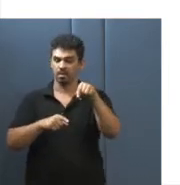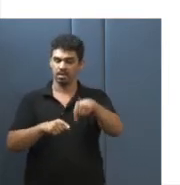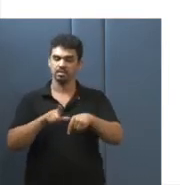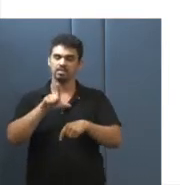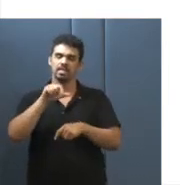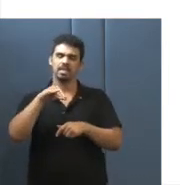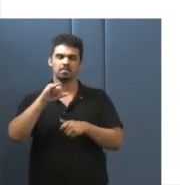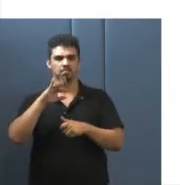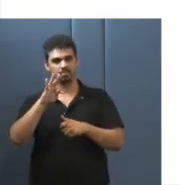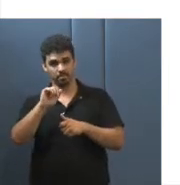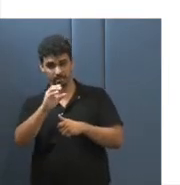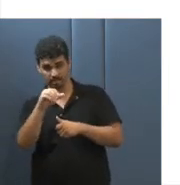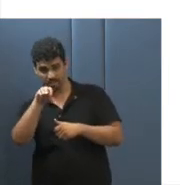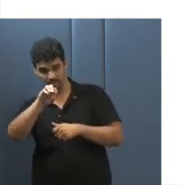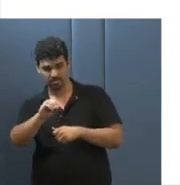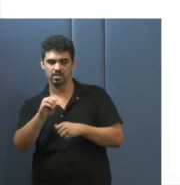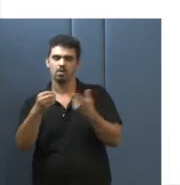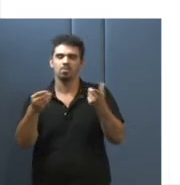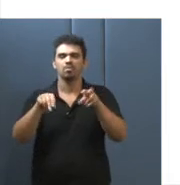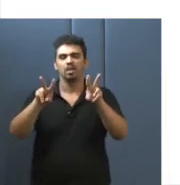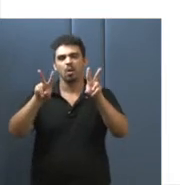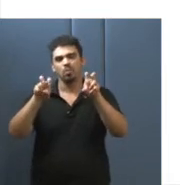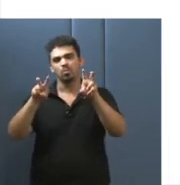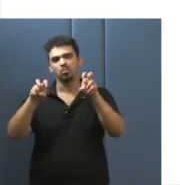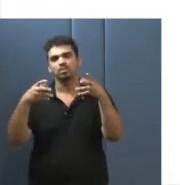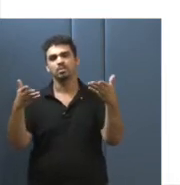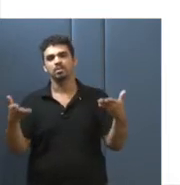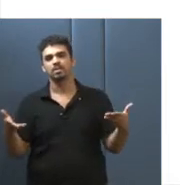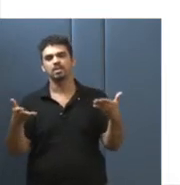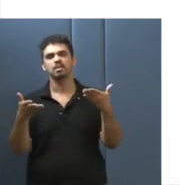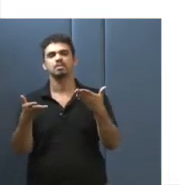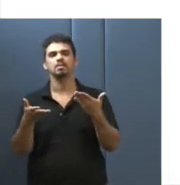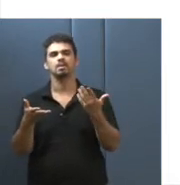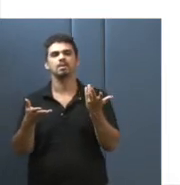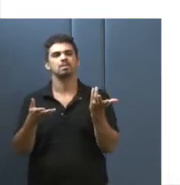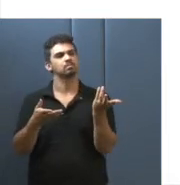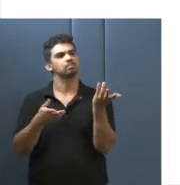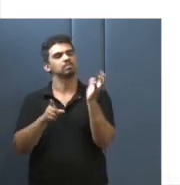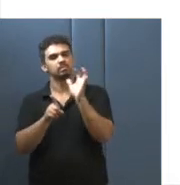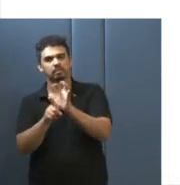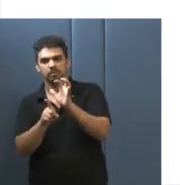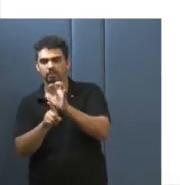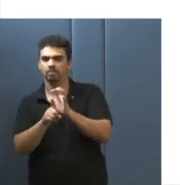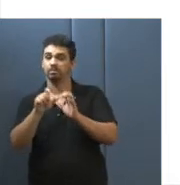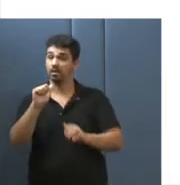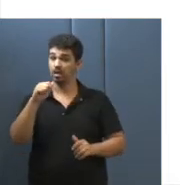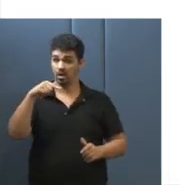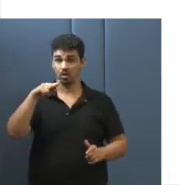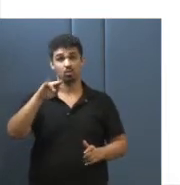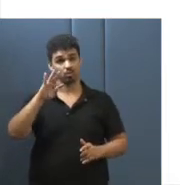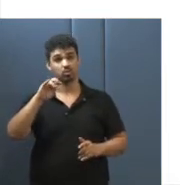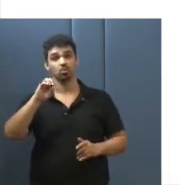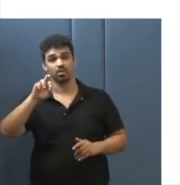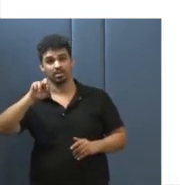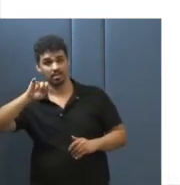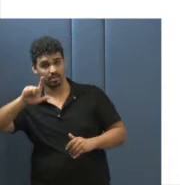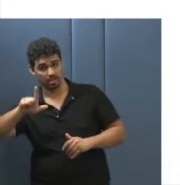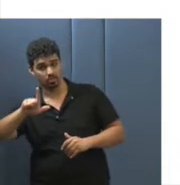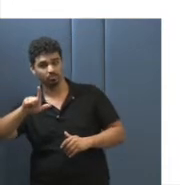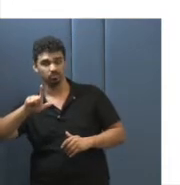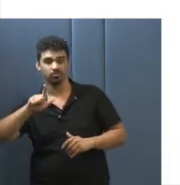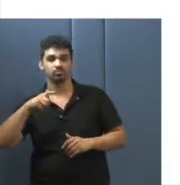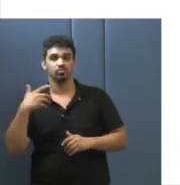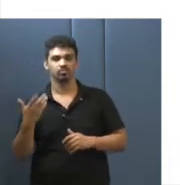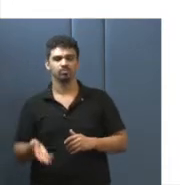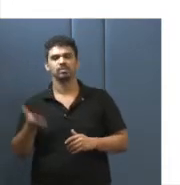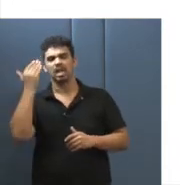exposição, por tratar-se de tema, afeta a esfera atuarial, entendeu-se que a CAMEX seria